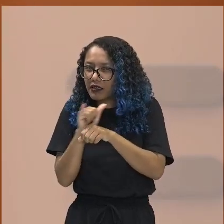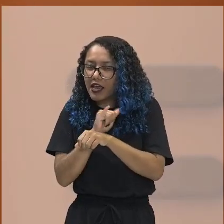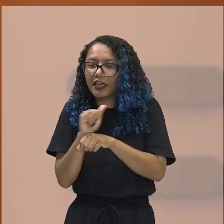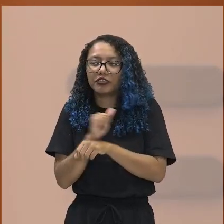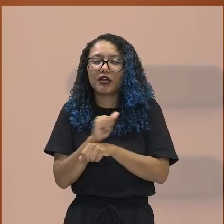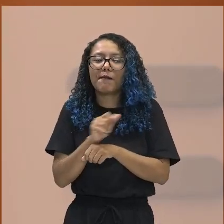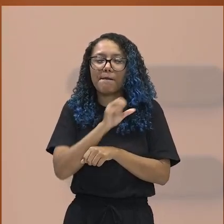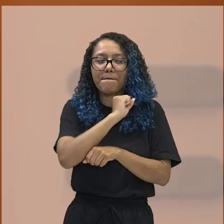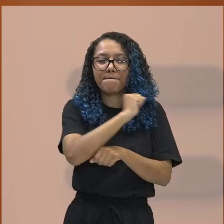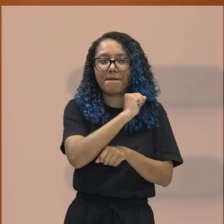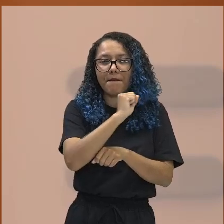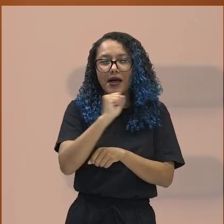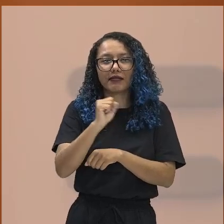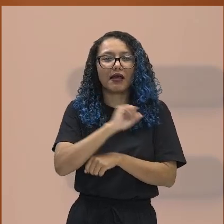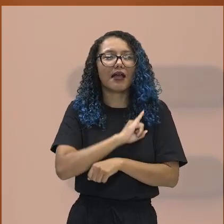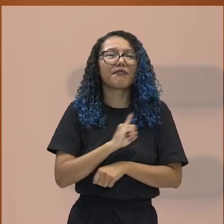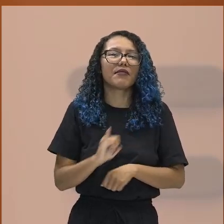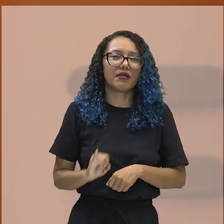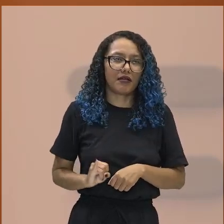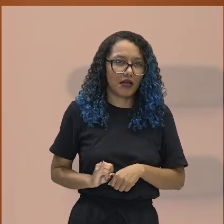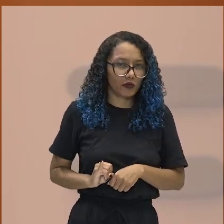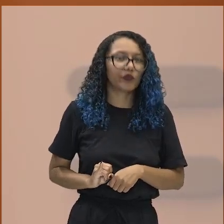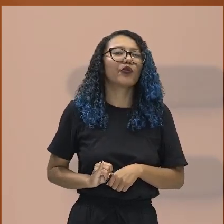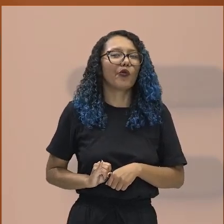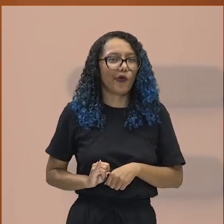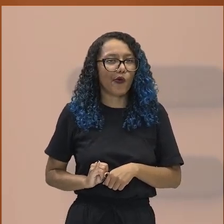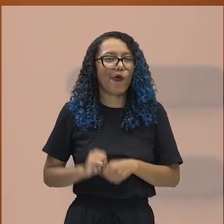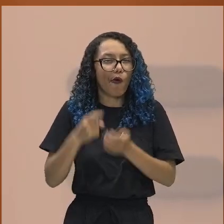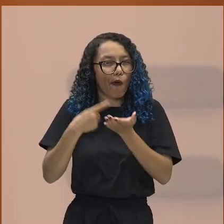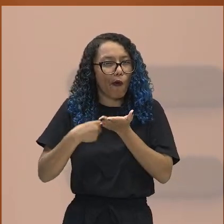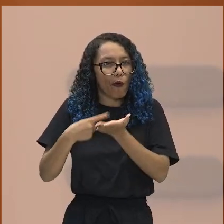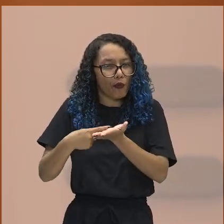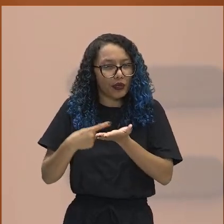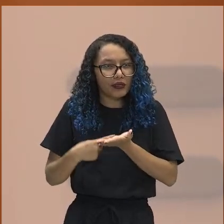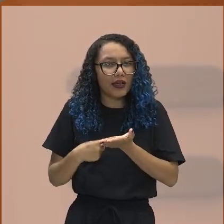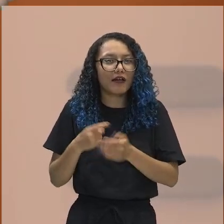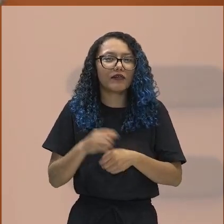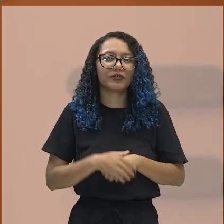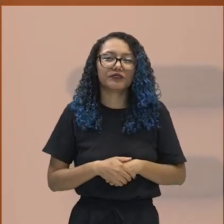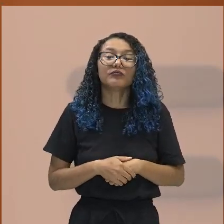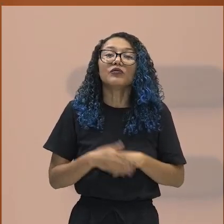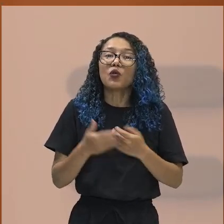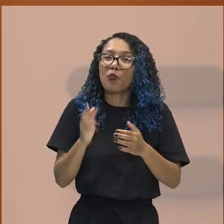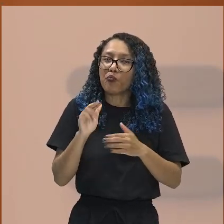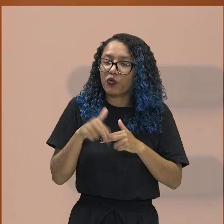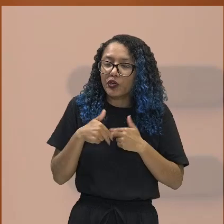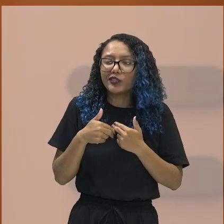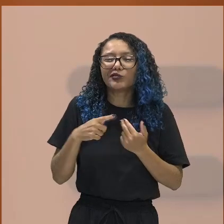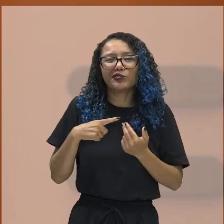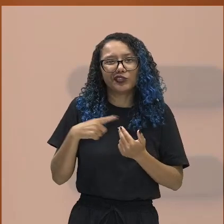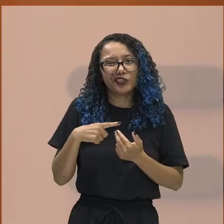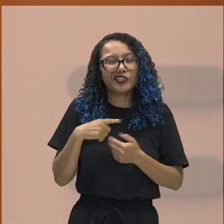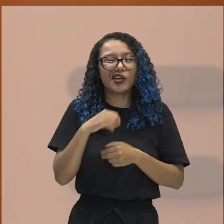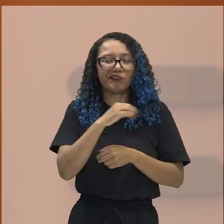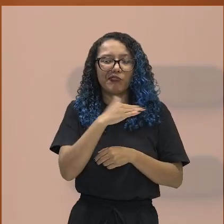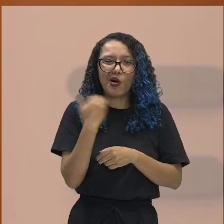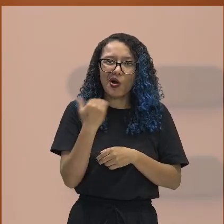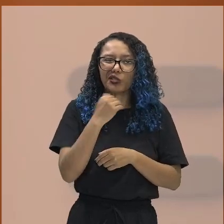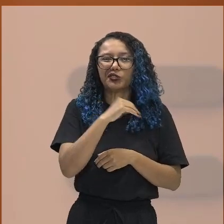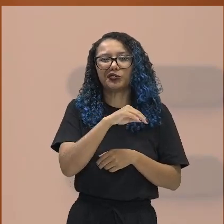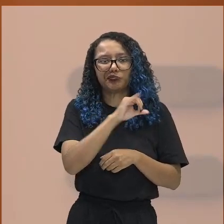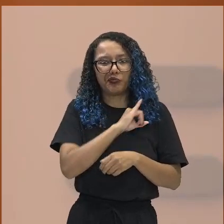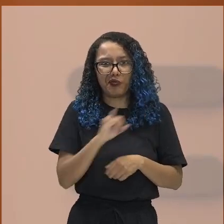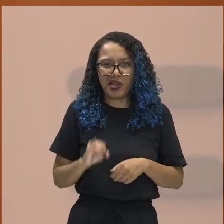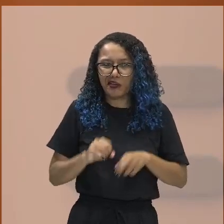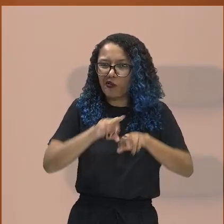imperadores, que fazem com que, né, o assassinato ele seja, então, recorrente. A gente está, então, teoricamente, tentando